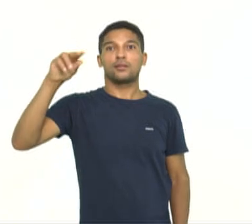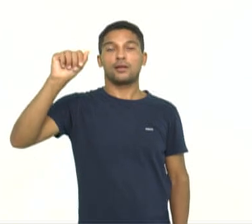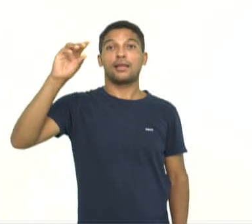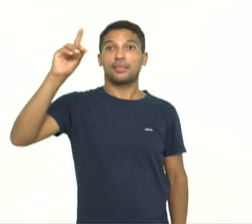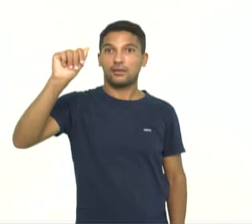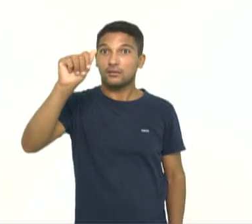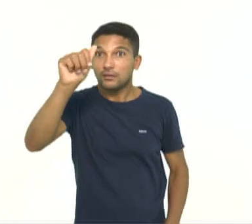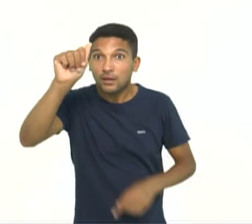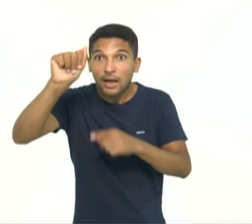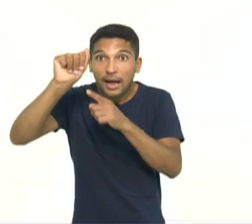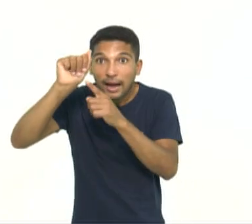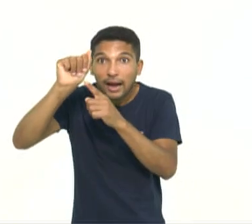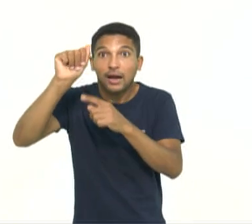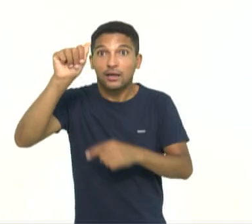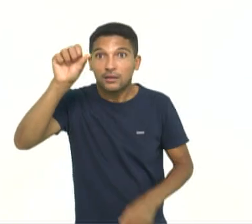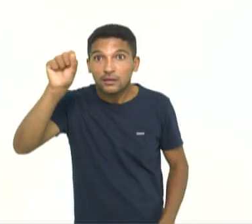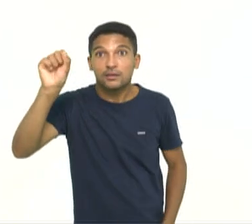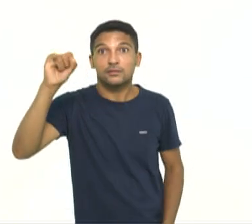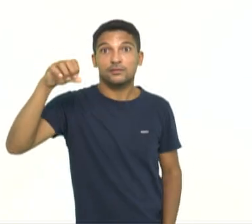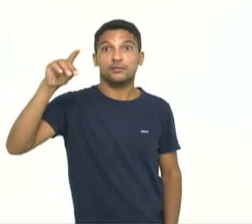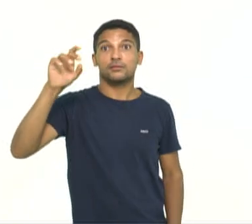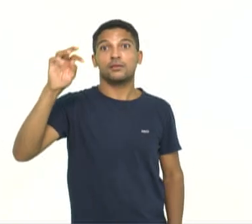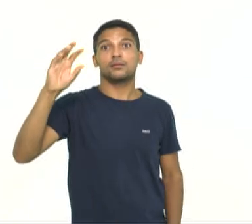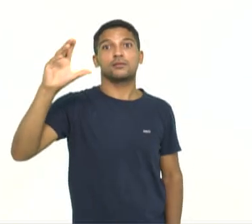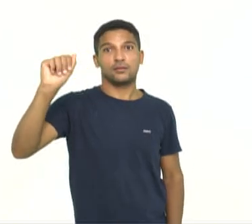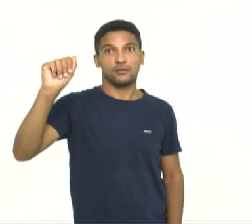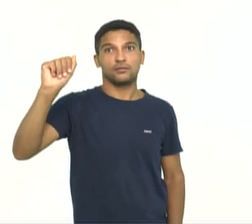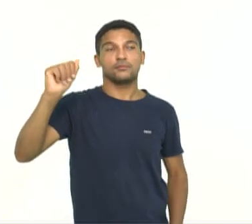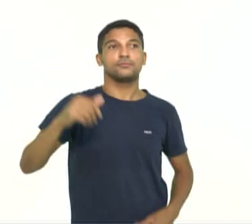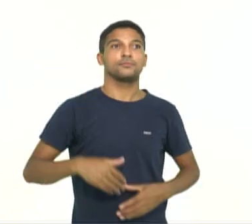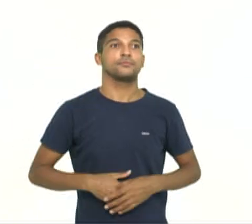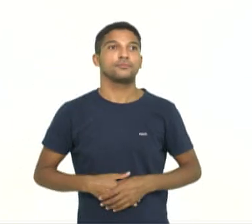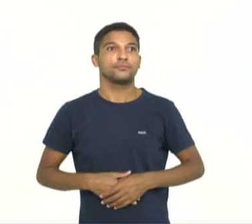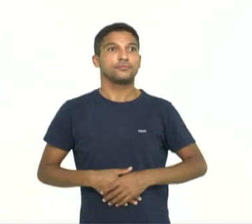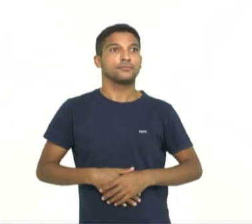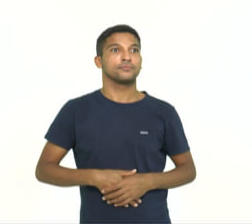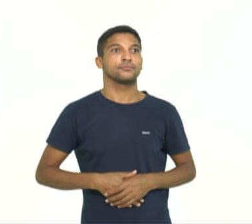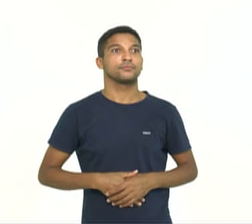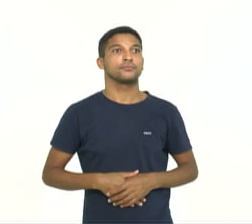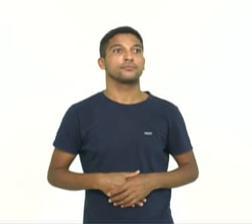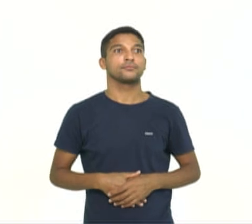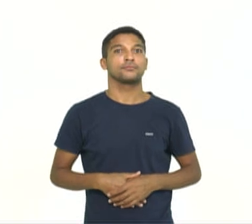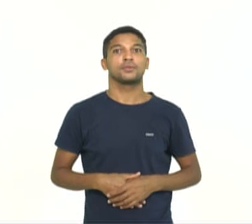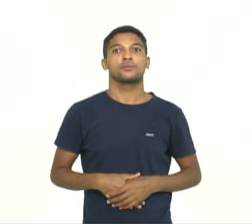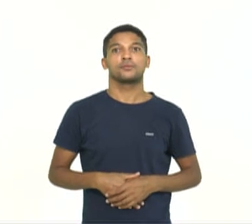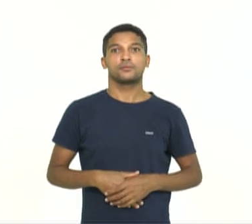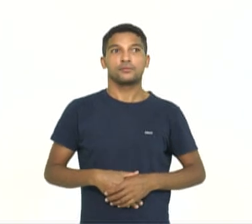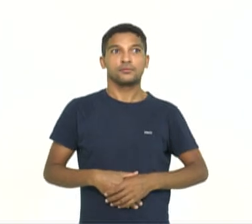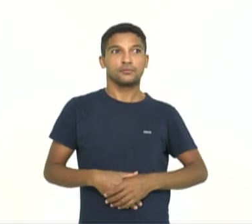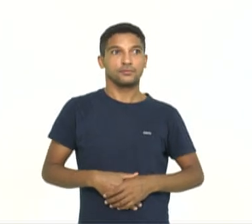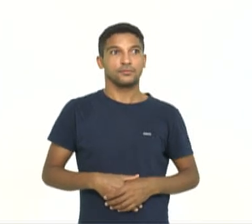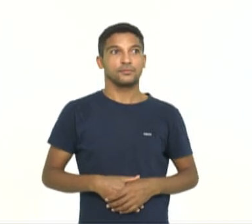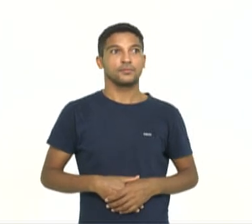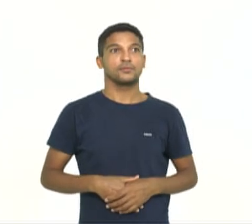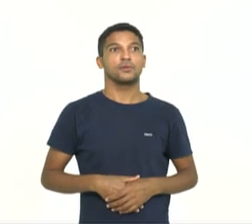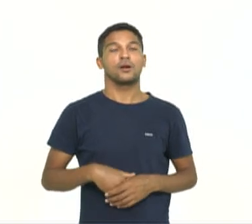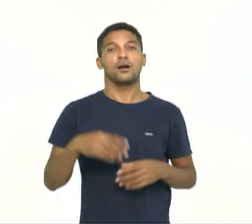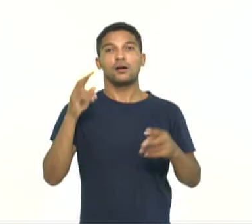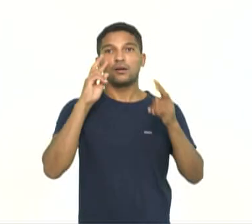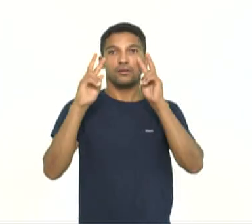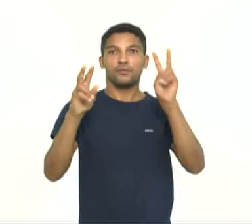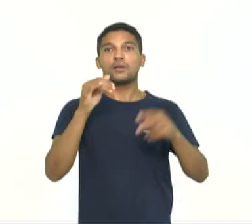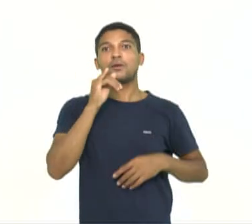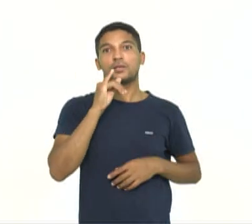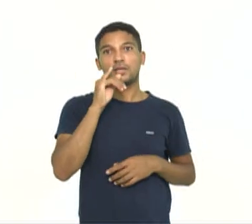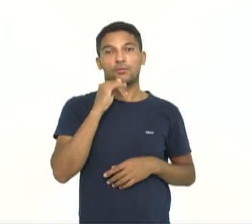não são ligadas através de nenhum conectivo. Estão apenas justapostas. Exemplo,